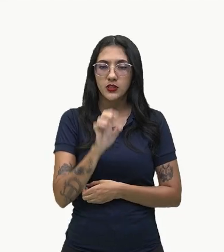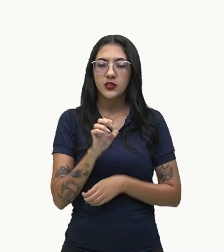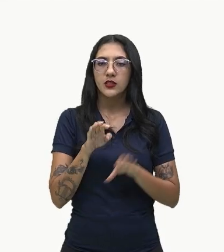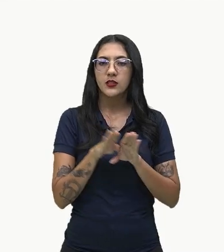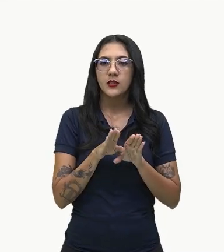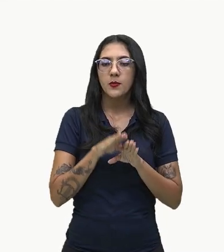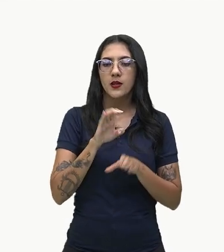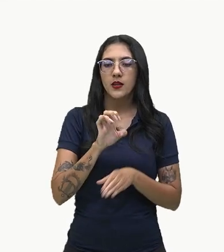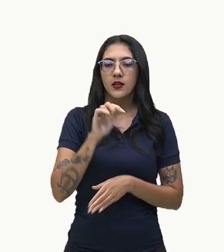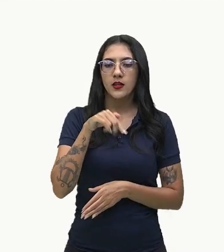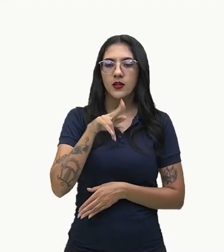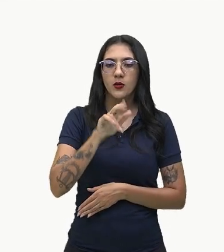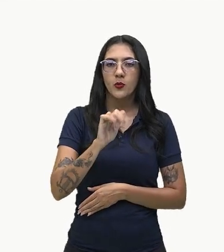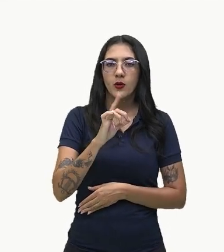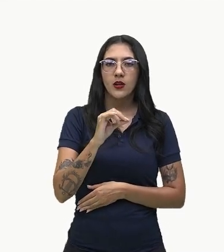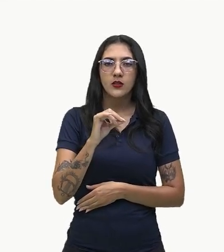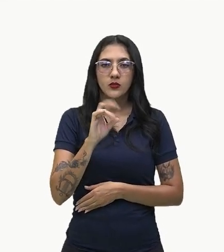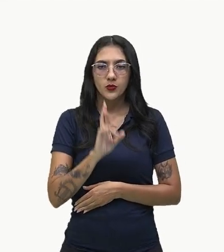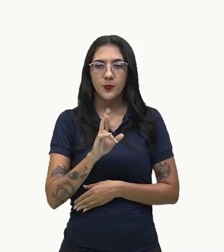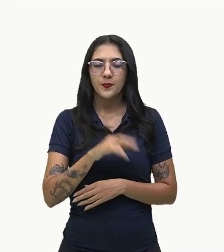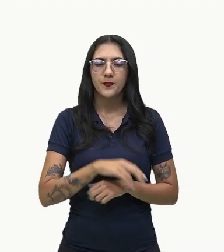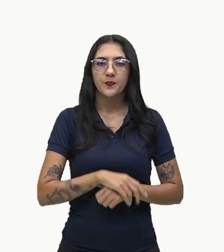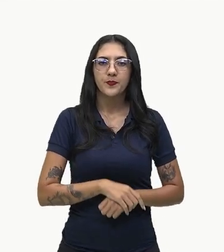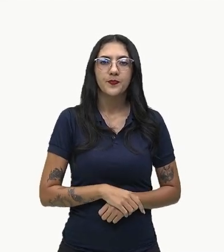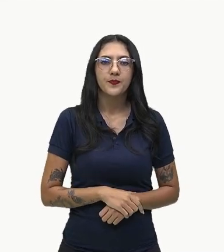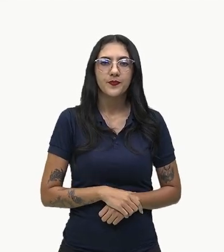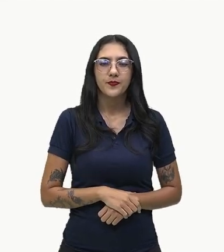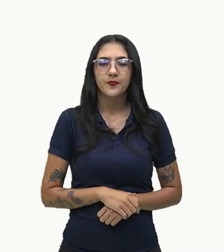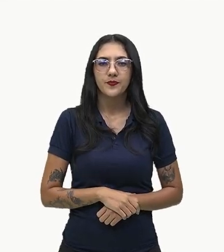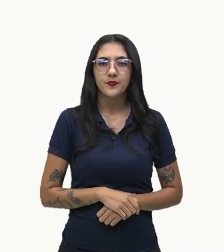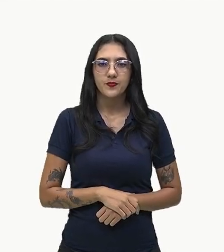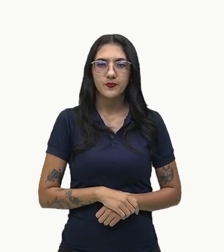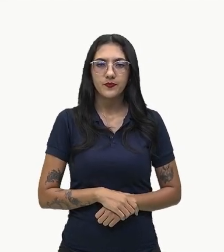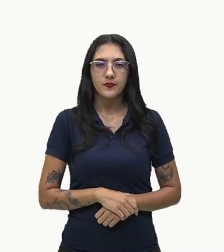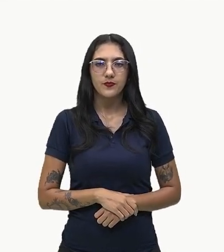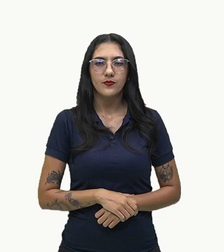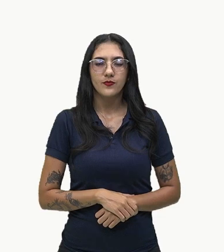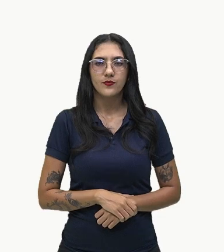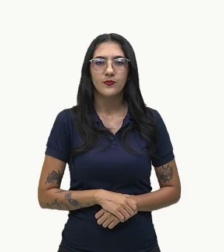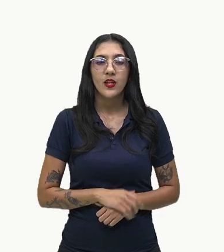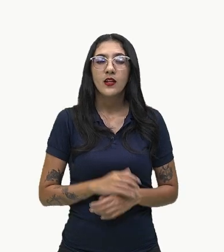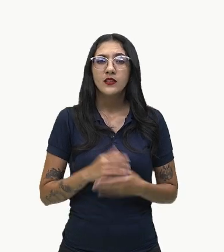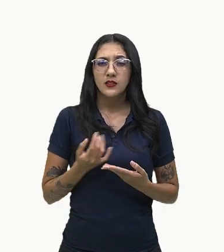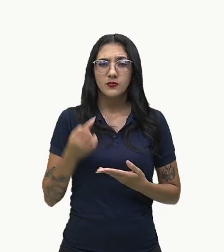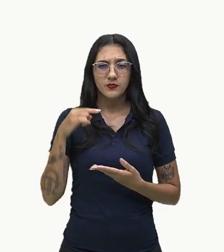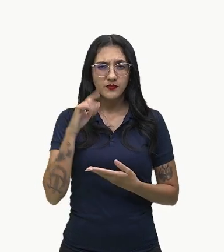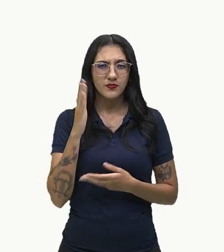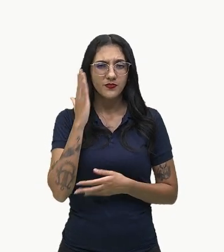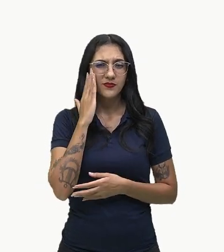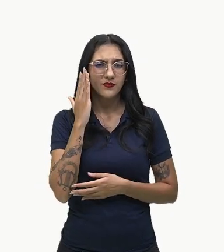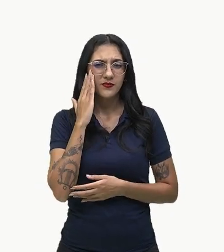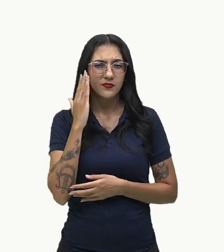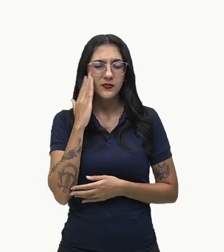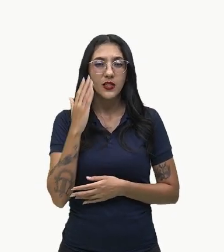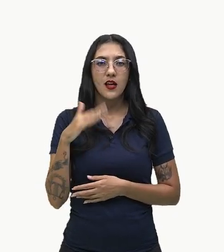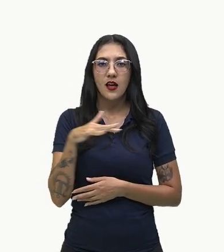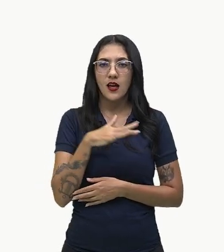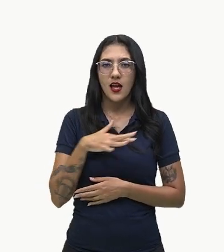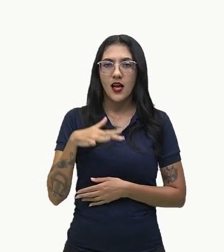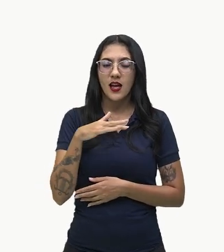pontos extremos do nosso território. Vocês sabiam que o ponto mais extremo ao norte